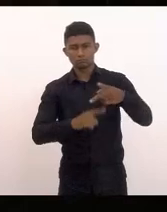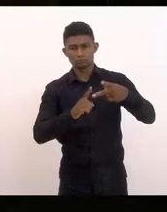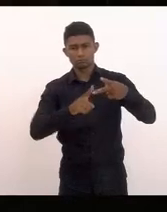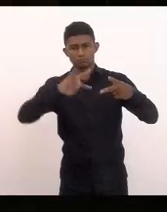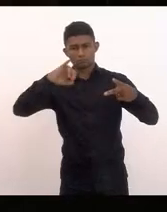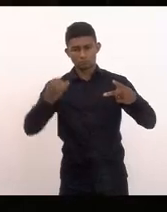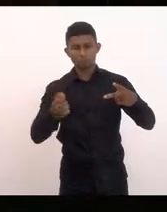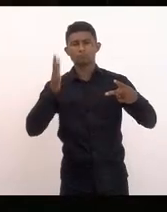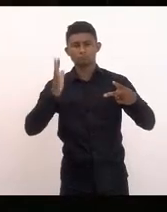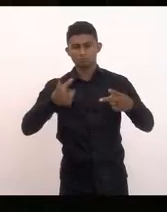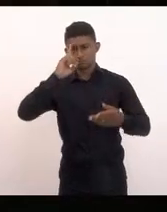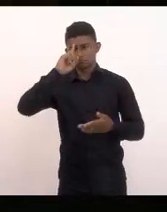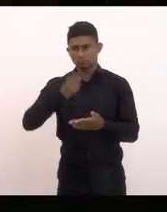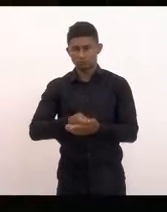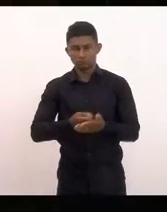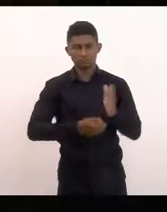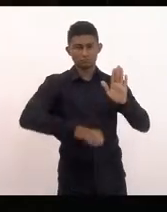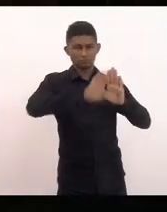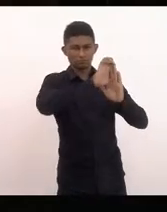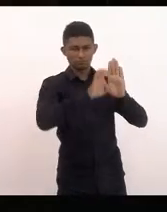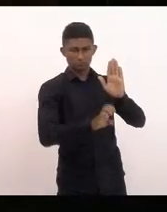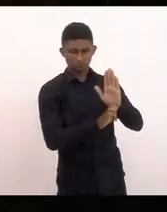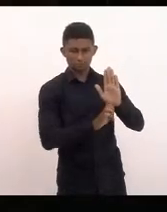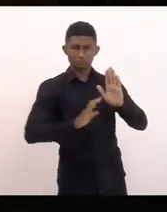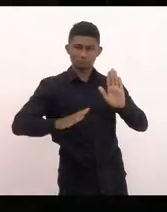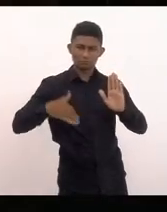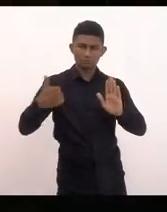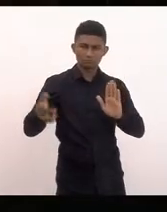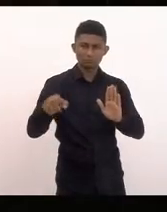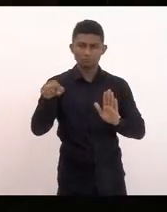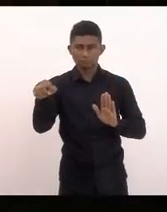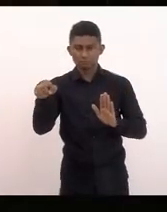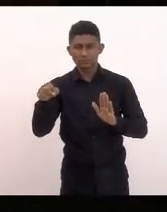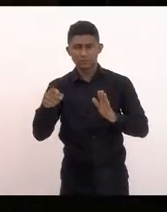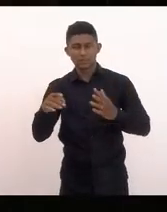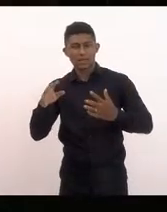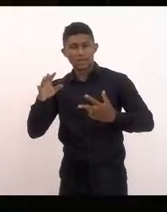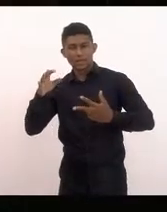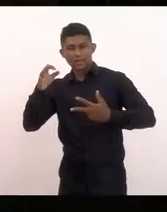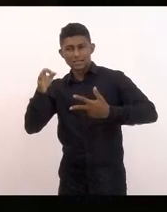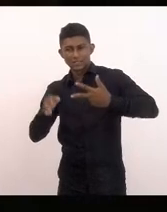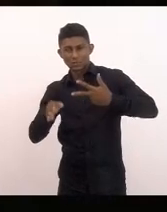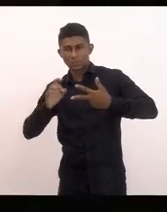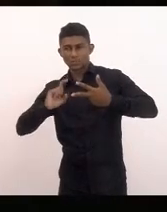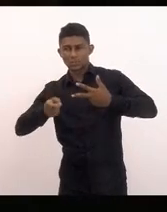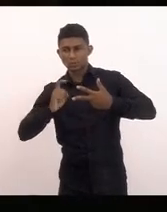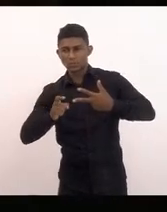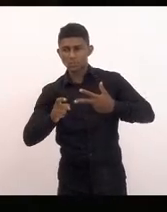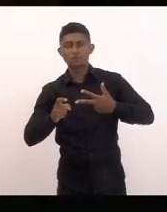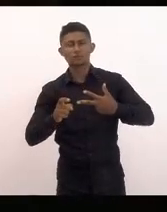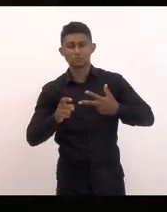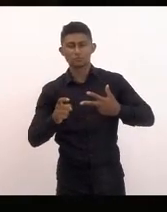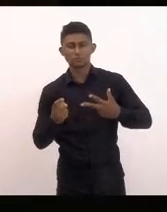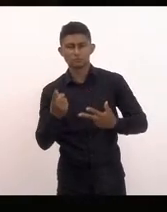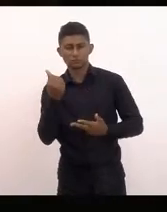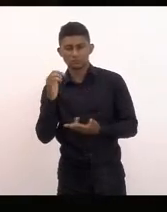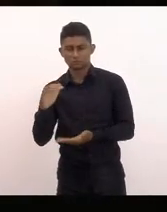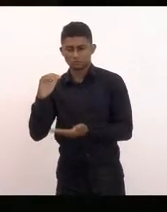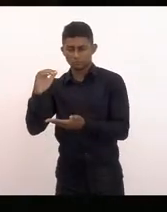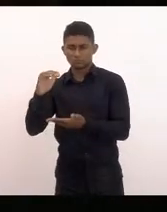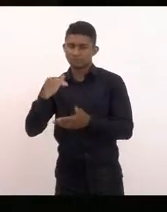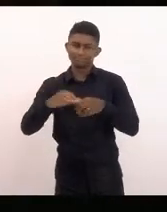do parlamento que crie despesas para o executivo é considerada inconstitucional.